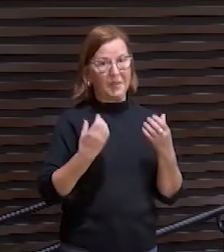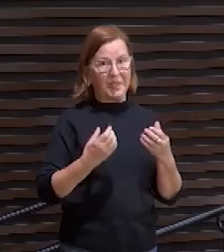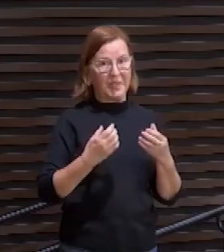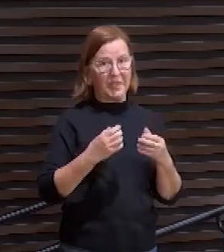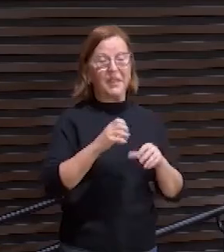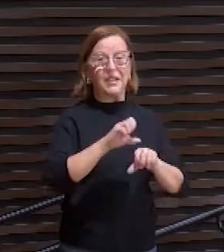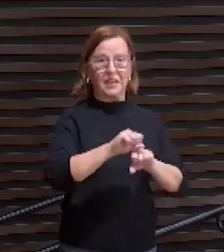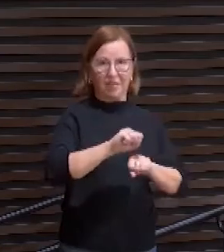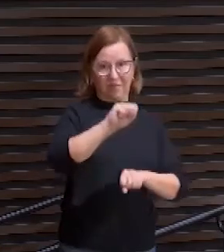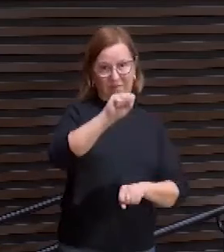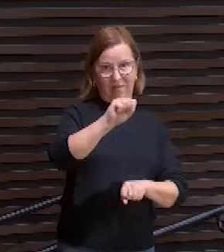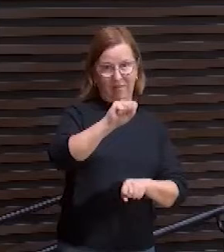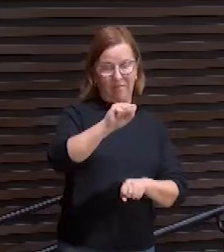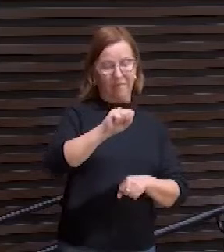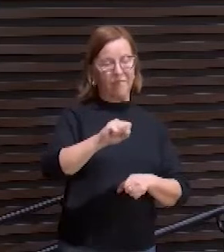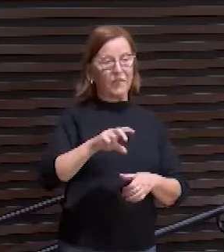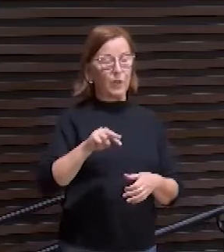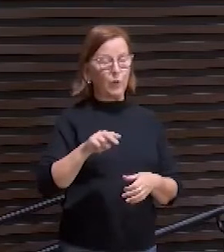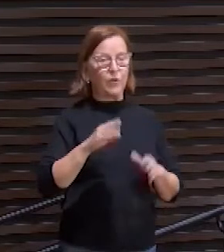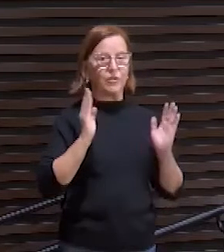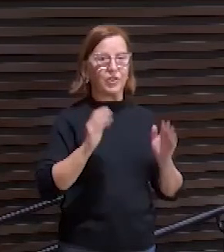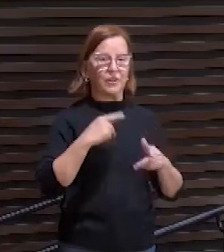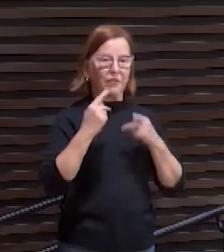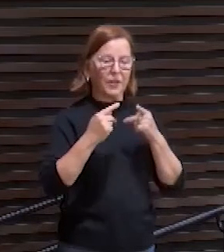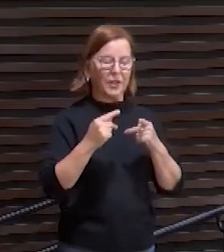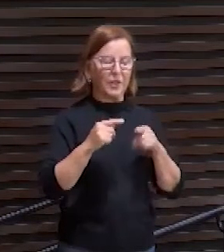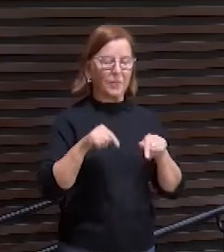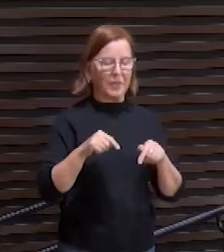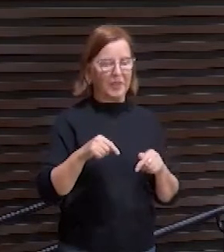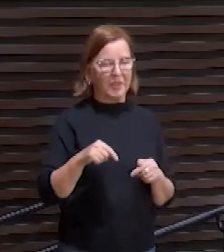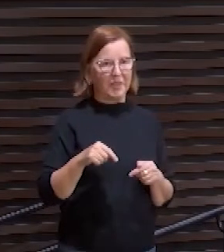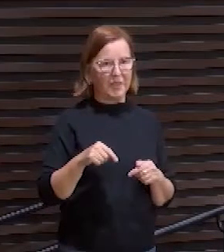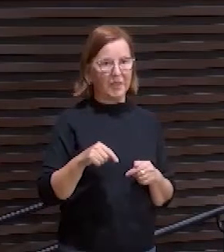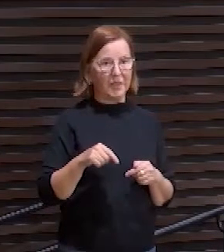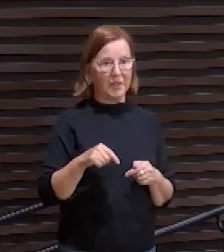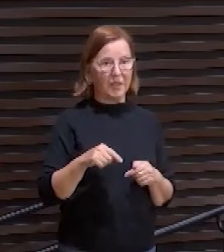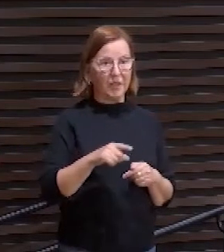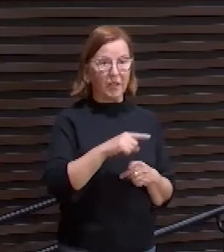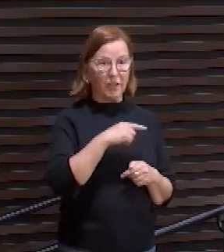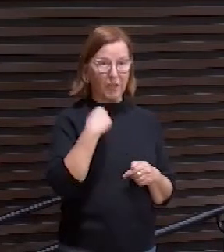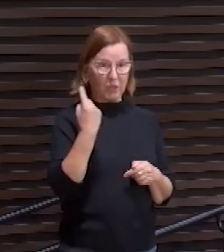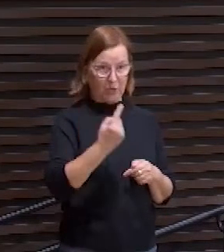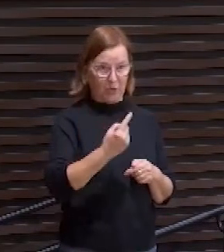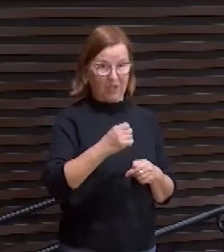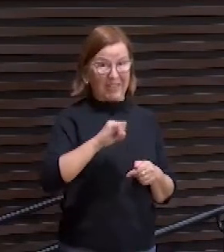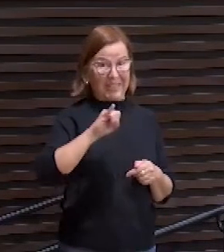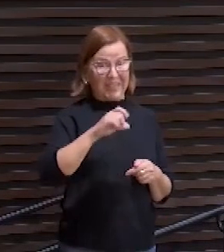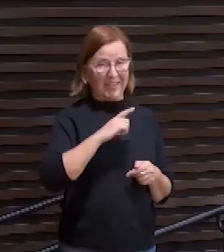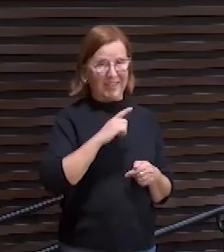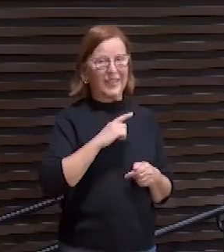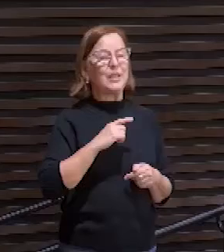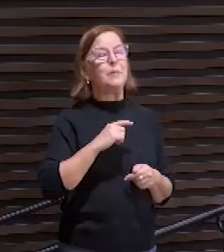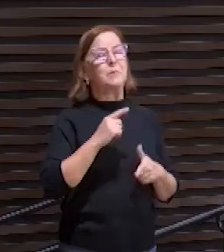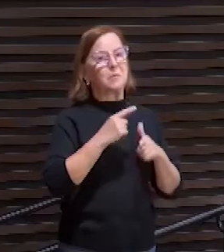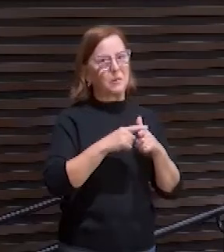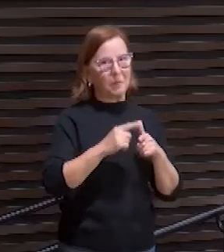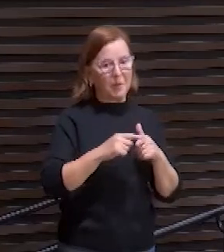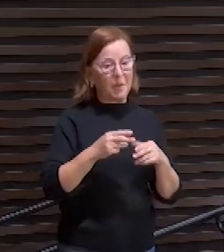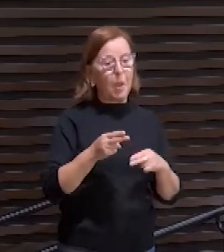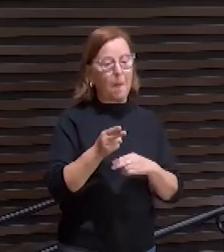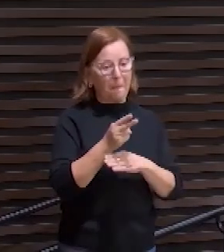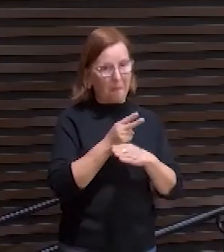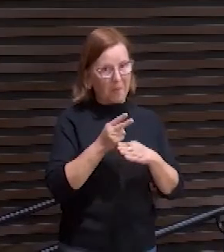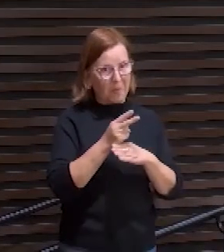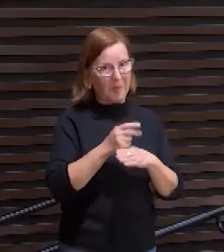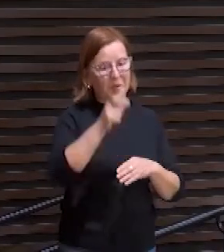aqui no início. Nós, quando temos um problema, nós buscamos um especialista, e ele foi. E ele